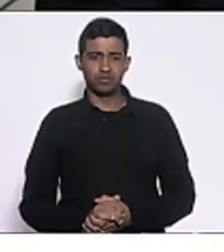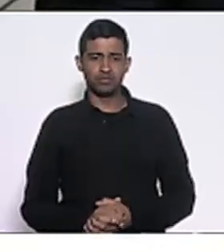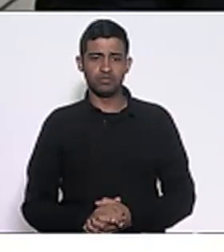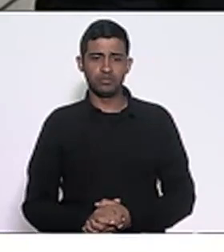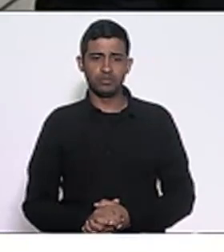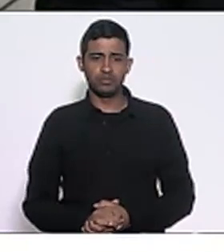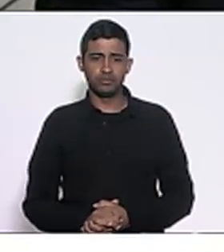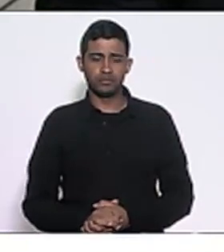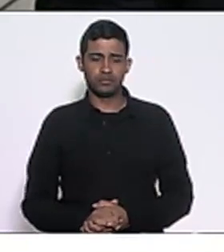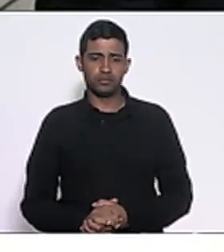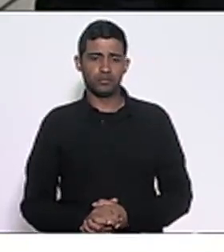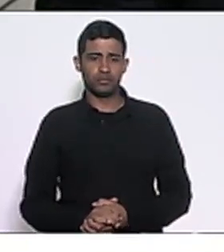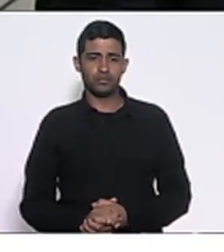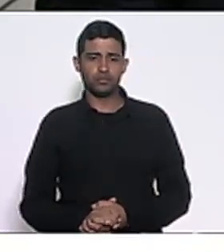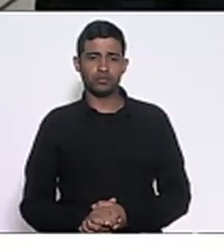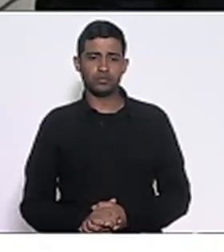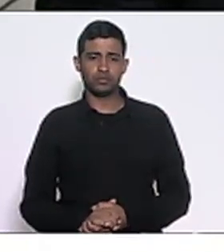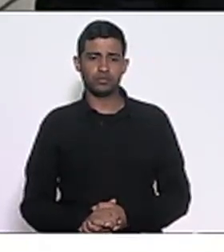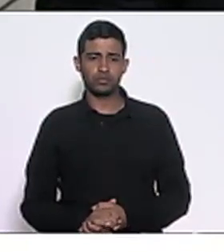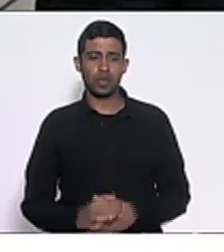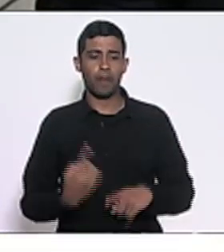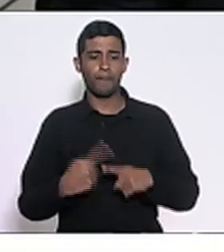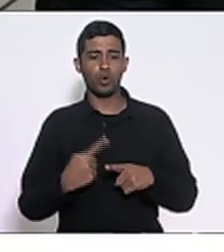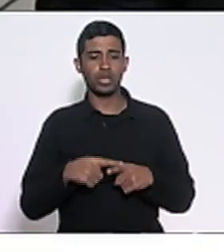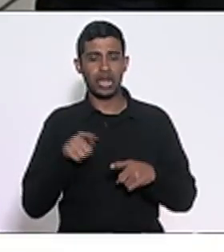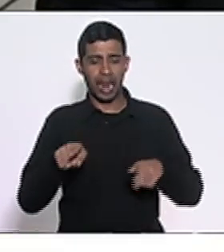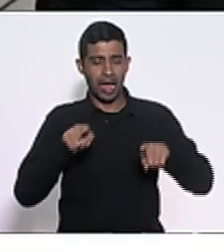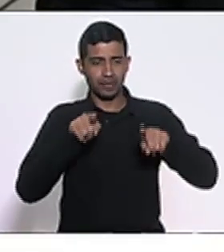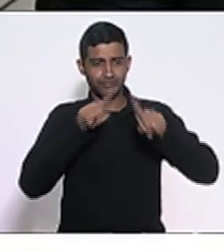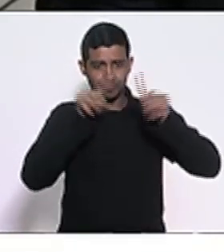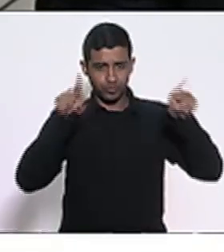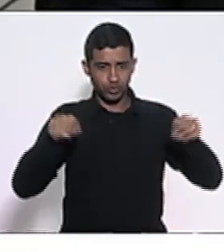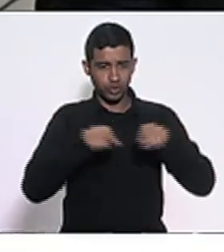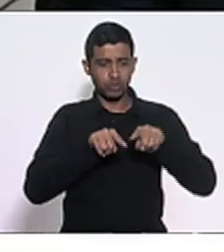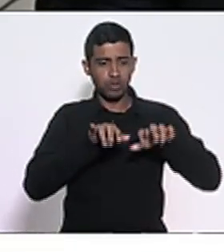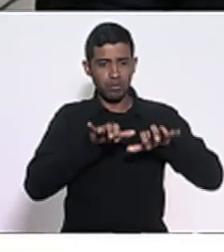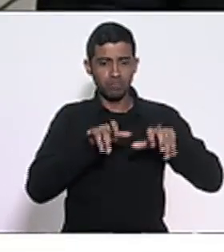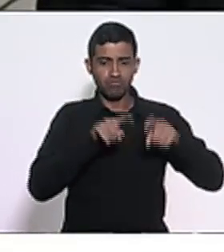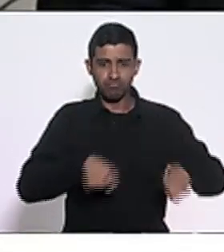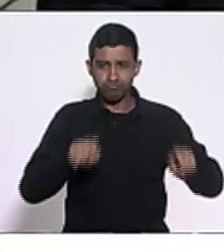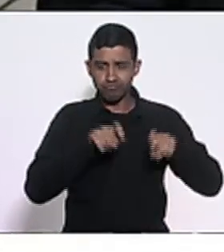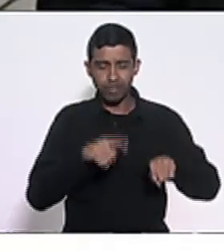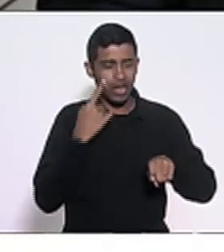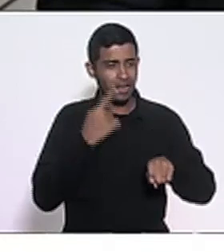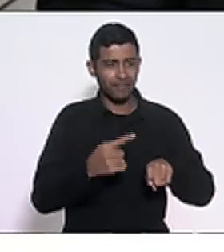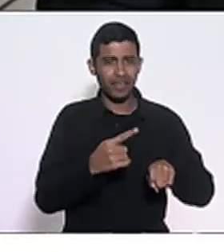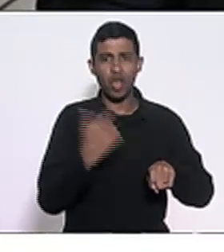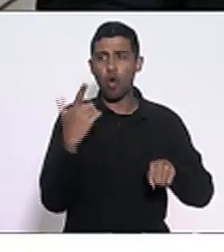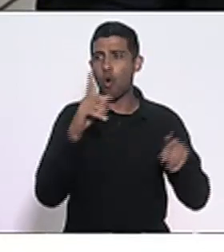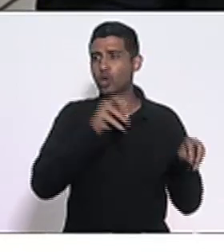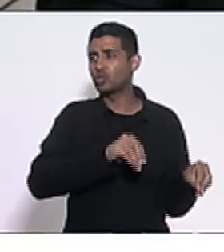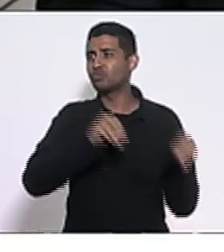deslocado para um outro local e sem a devida